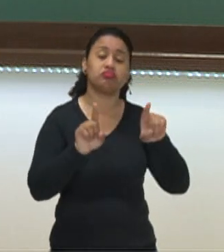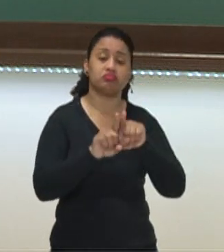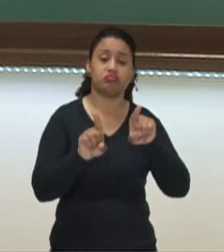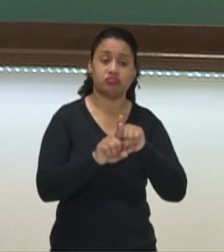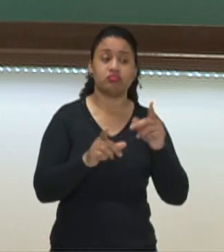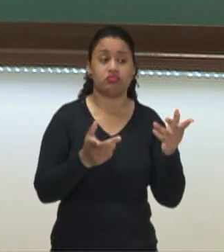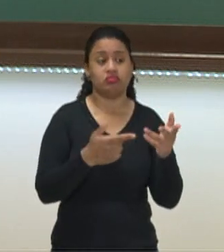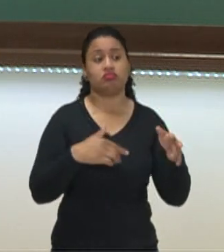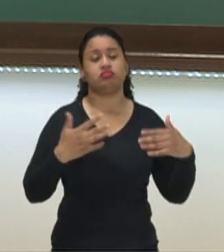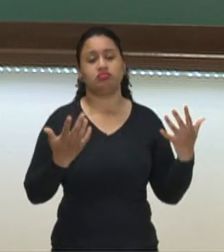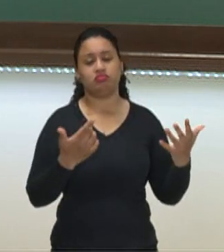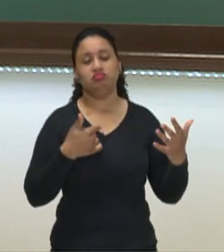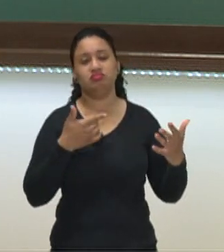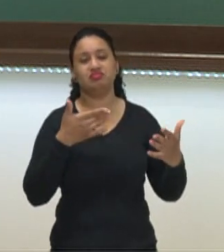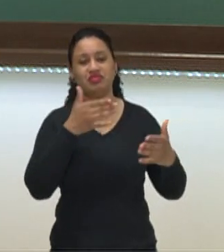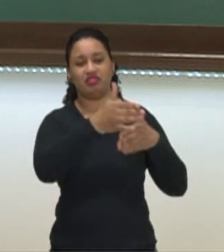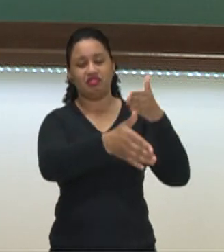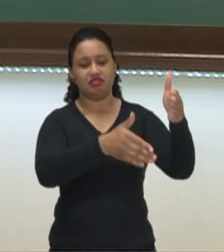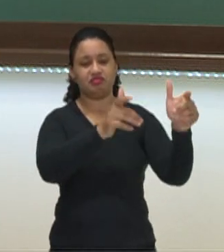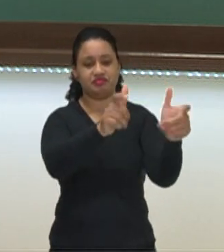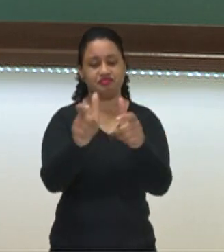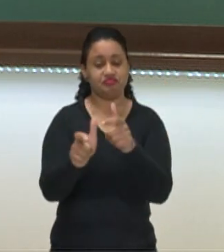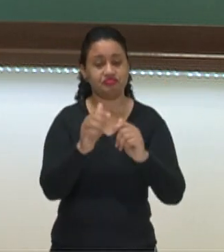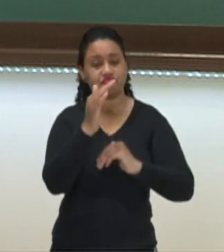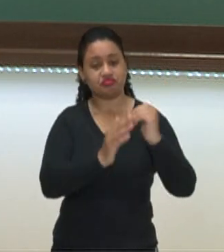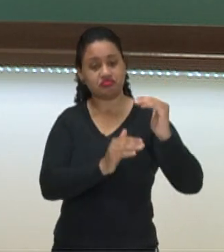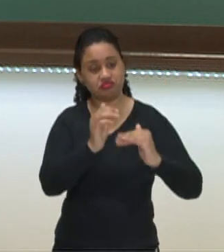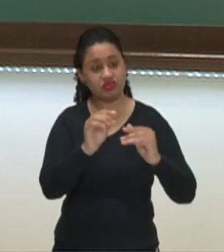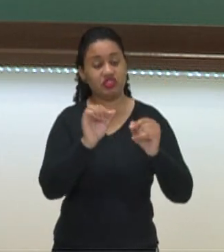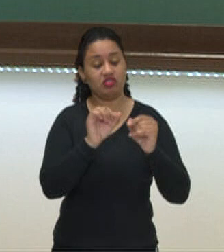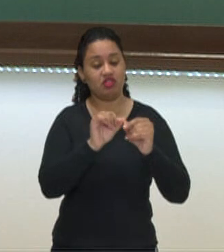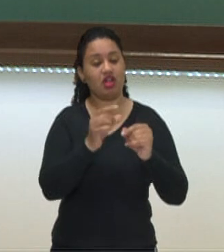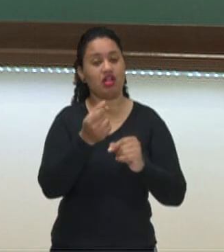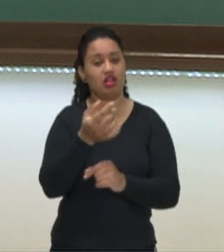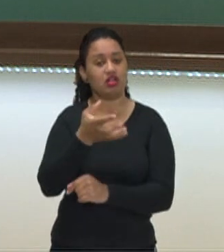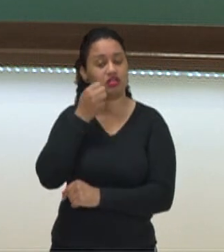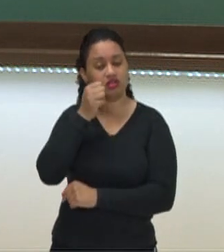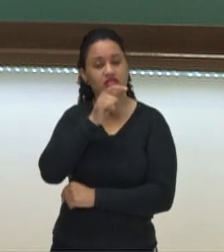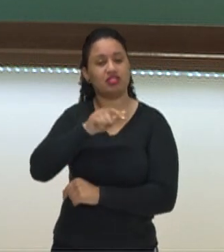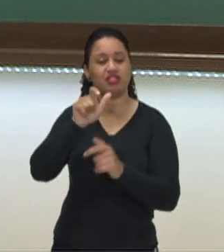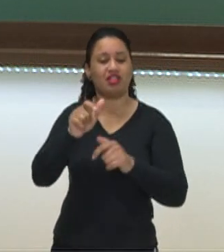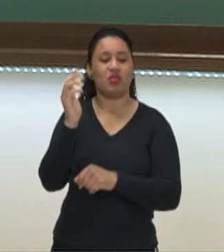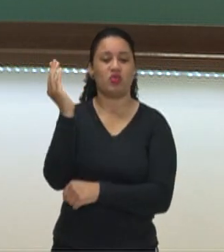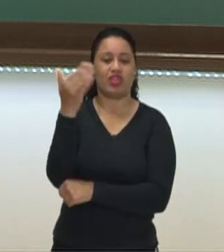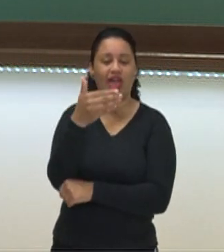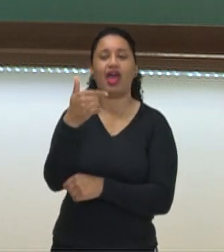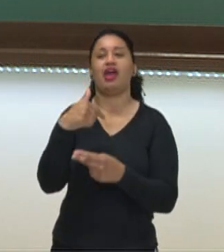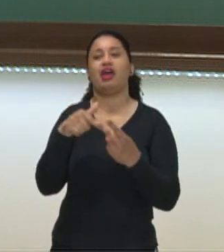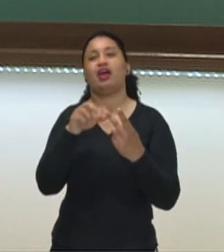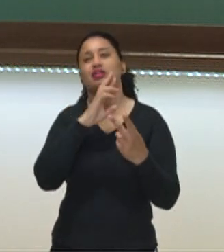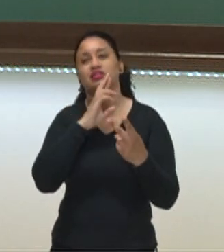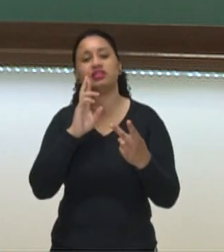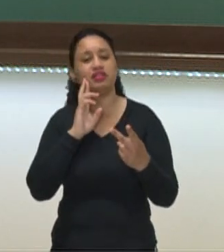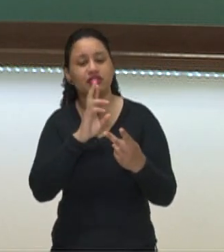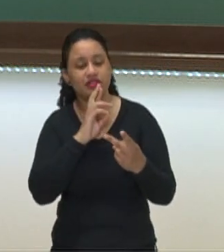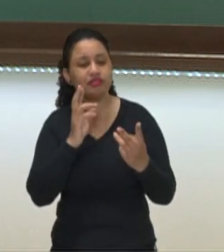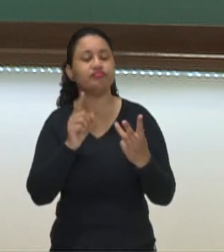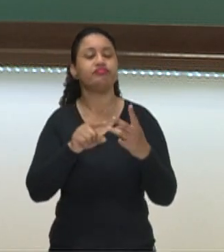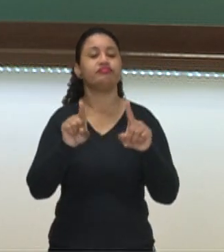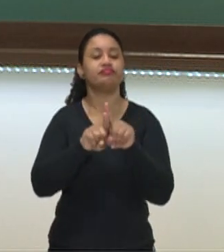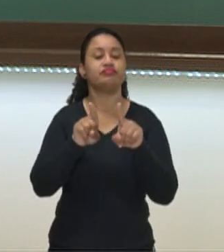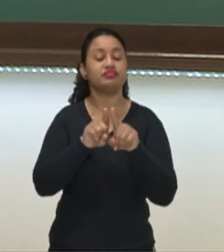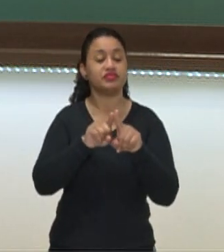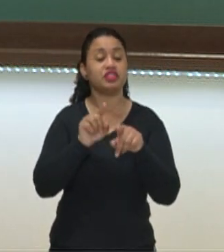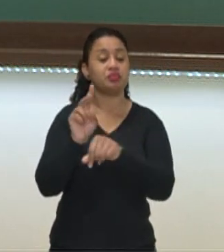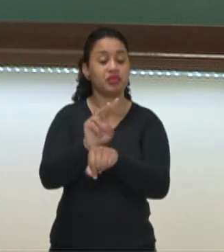Com isso, elas vão para esses locais praticar, geram lucro para o setor hoteleiro, setor de restaurante, a própria questão